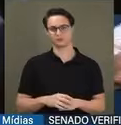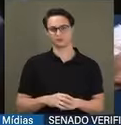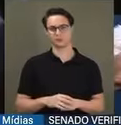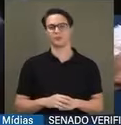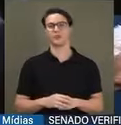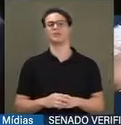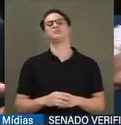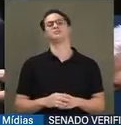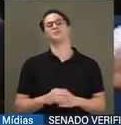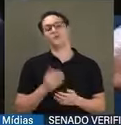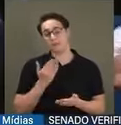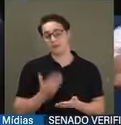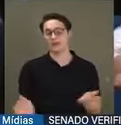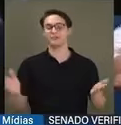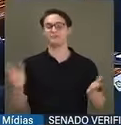perder e vai se desmoralizar.